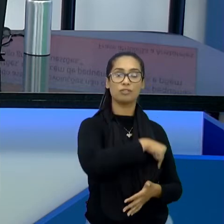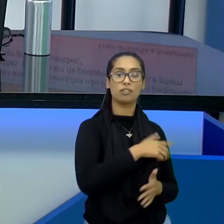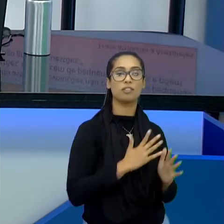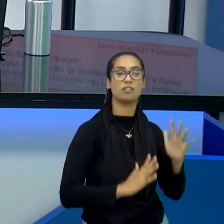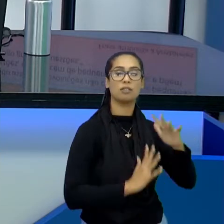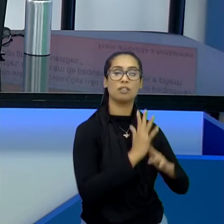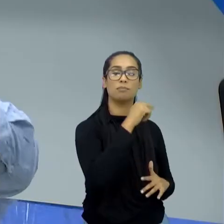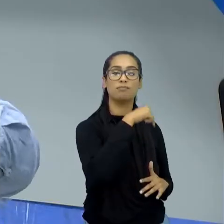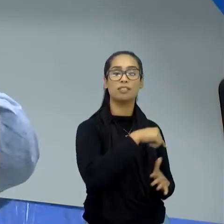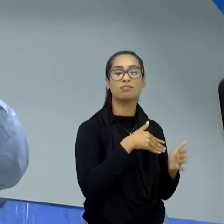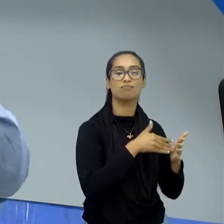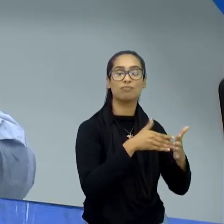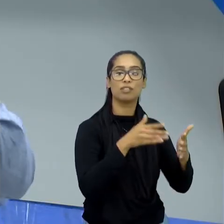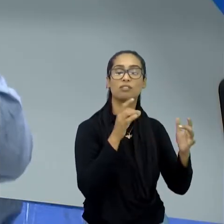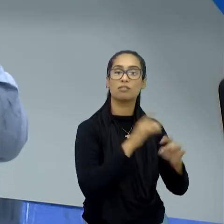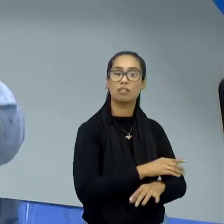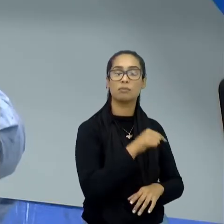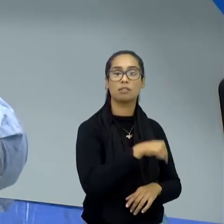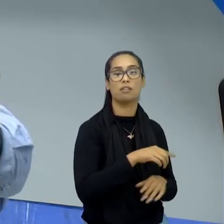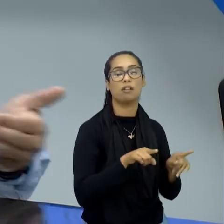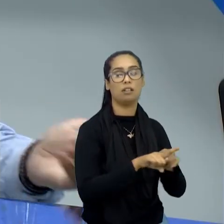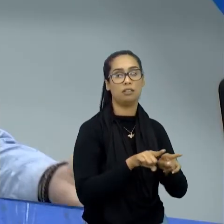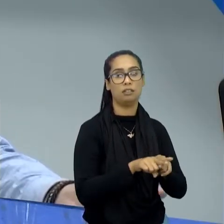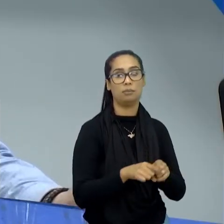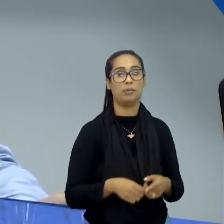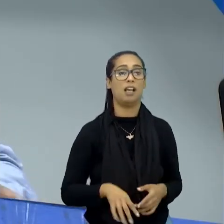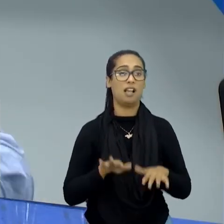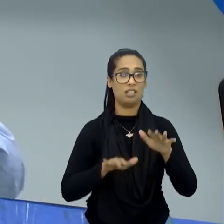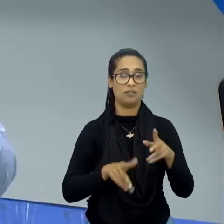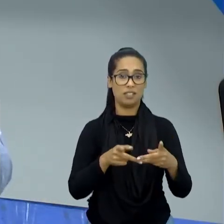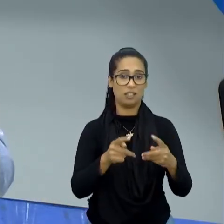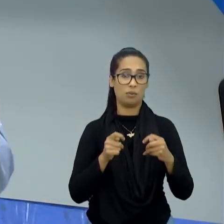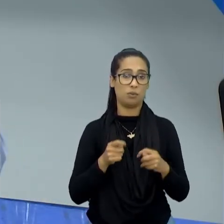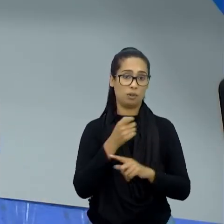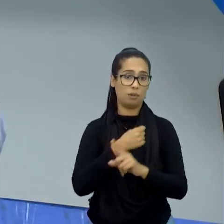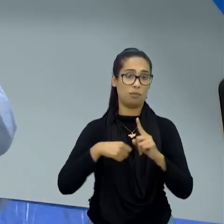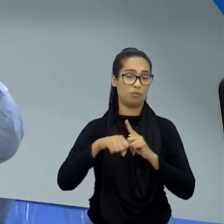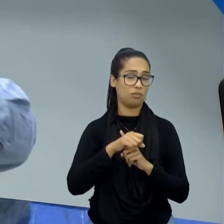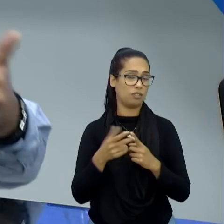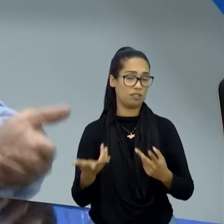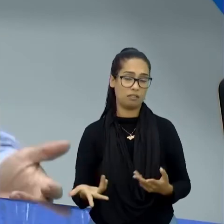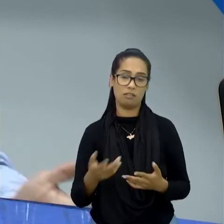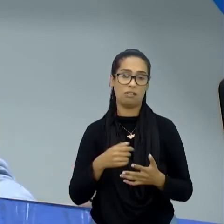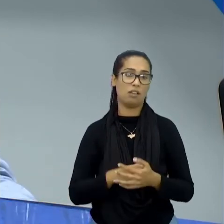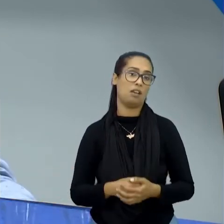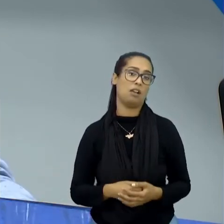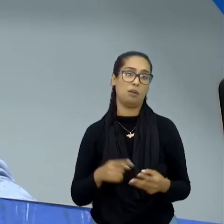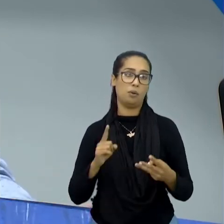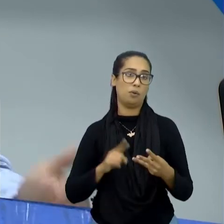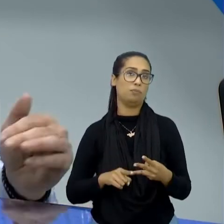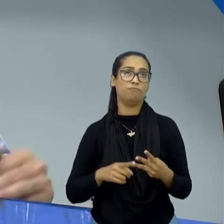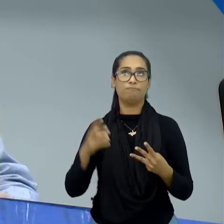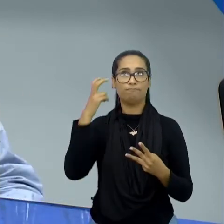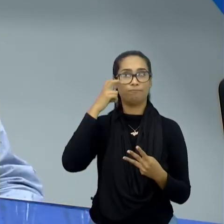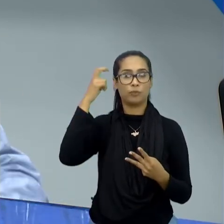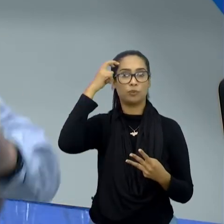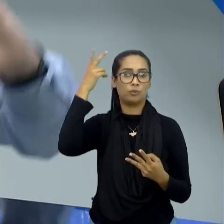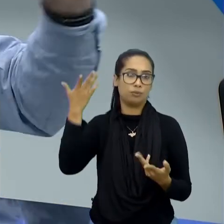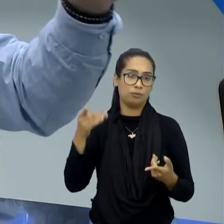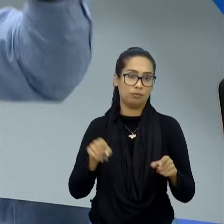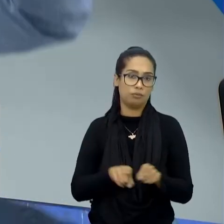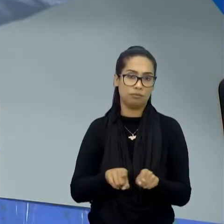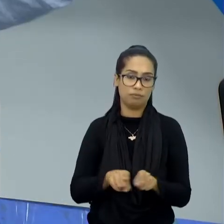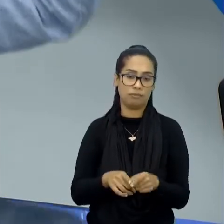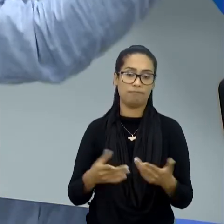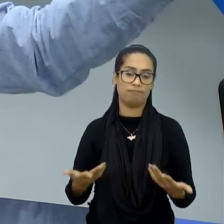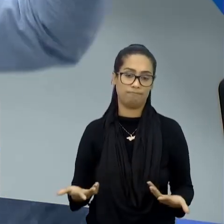Né? Ou tem que ser um caos, principalmente econômico-social, ou um caos pautado na questão moral. Né? Que também